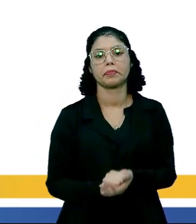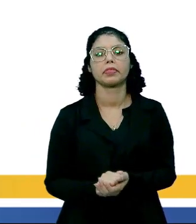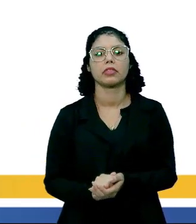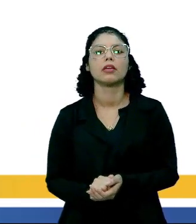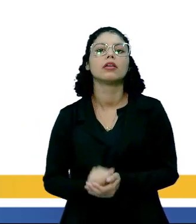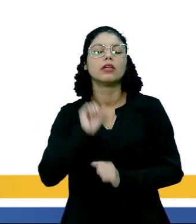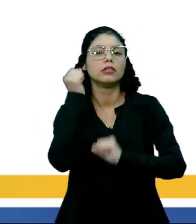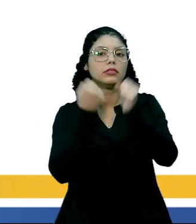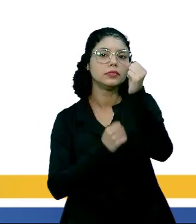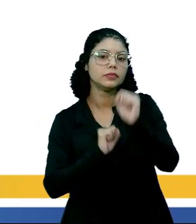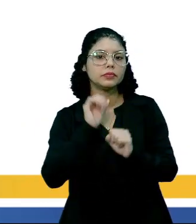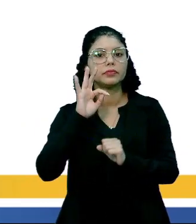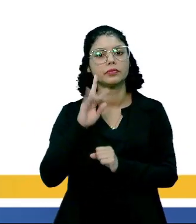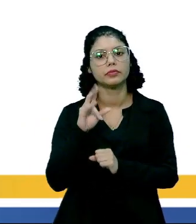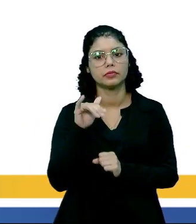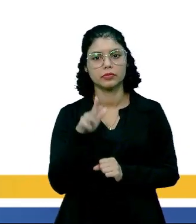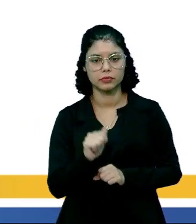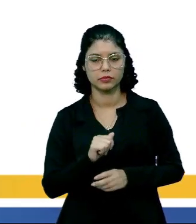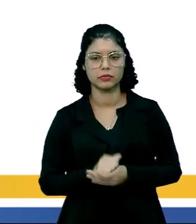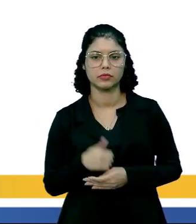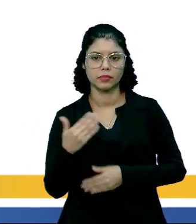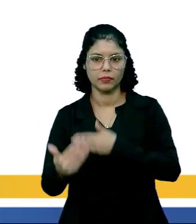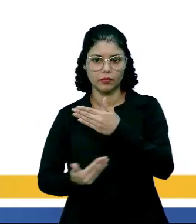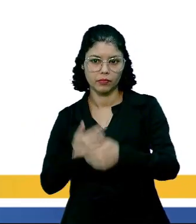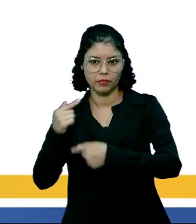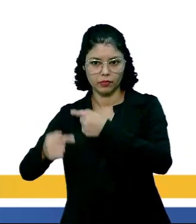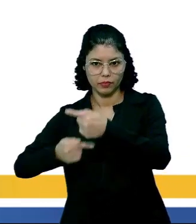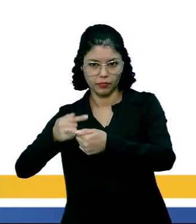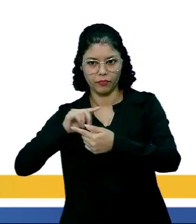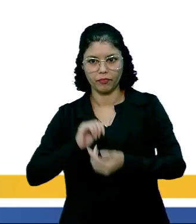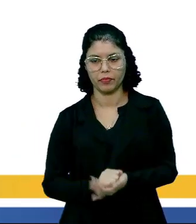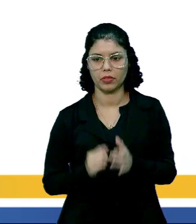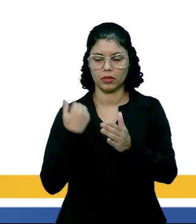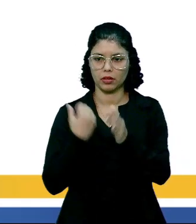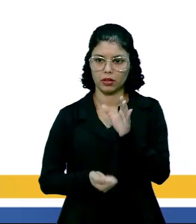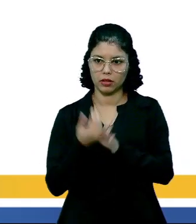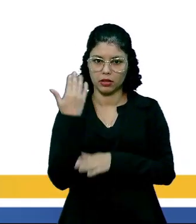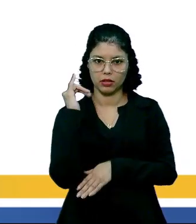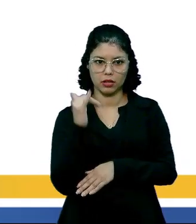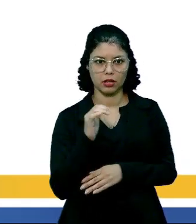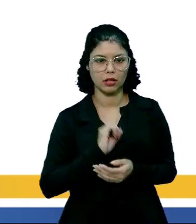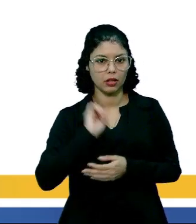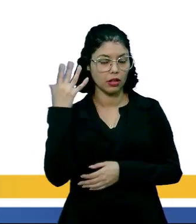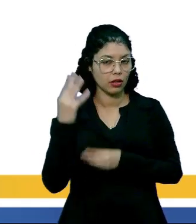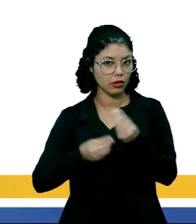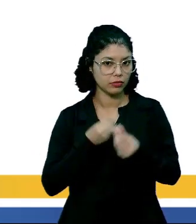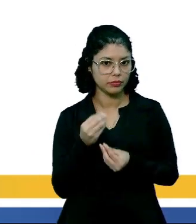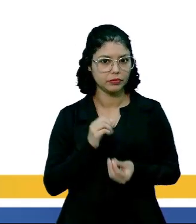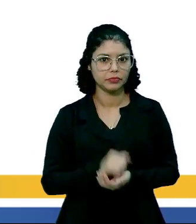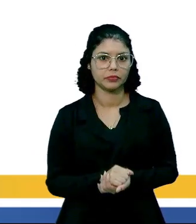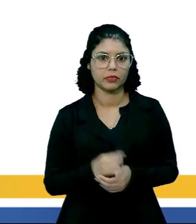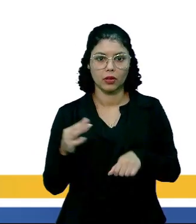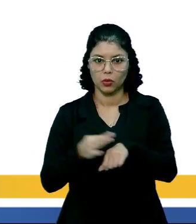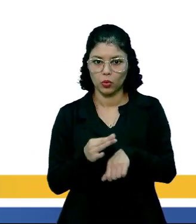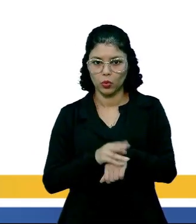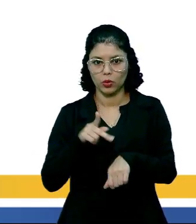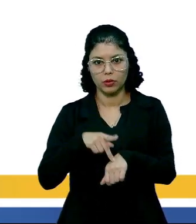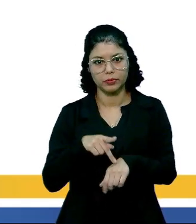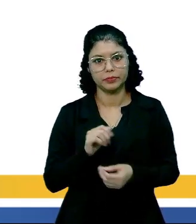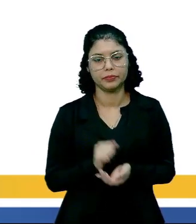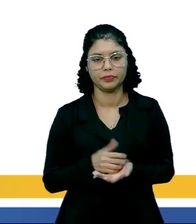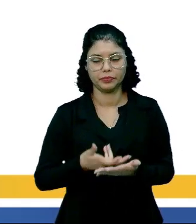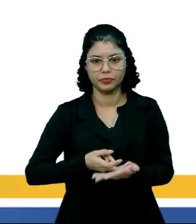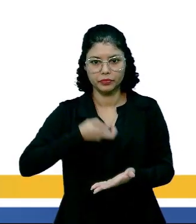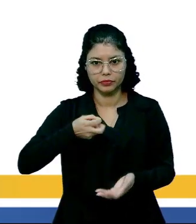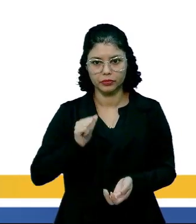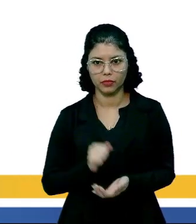por meio de usinas termoelétricas esse processo de geração de energia ocorre da seguinte maneira o carvão é extraído do